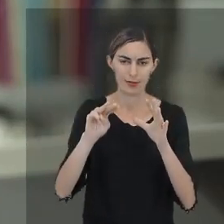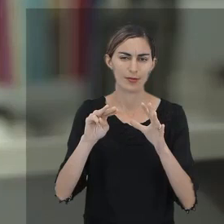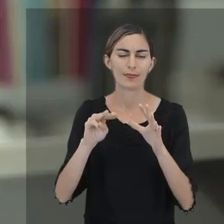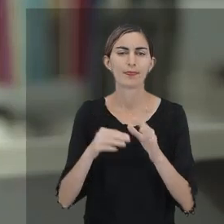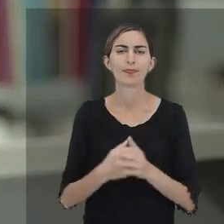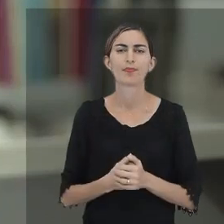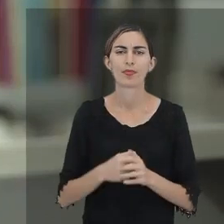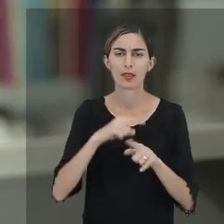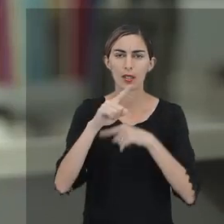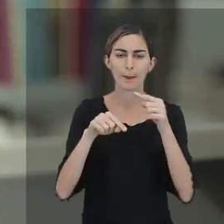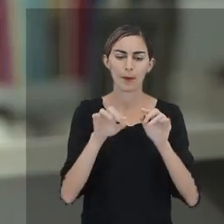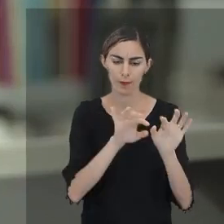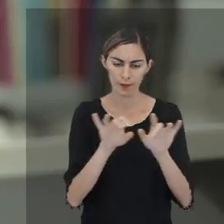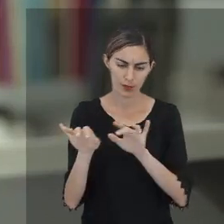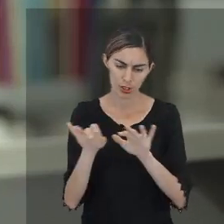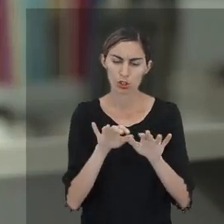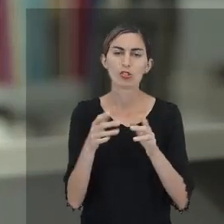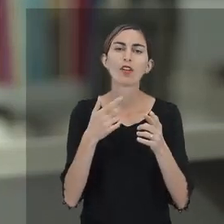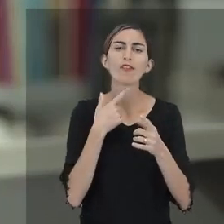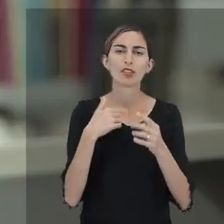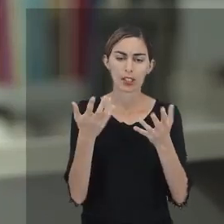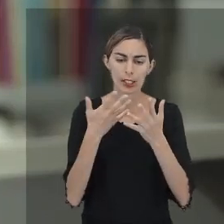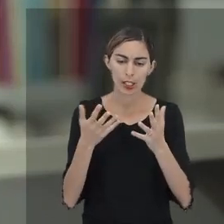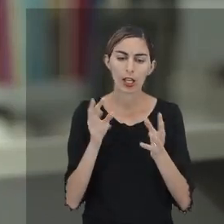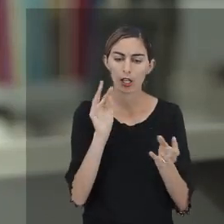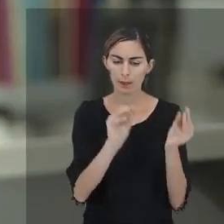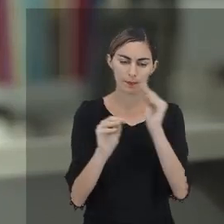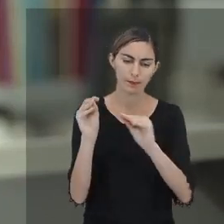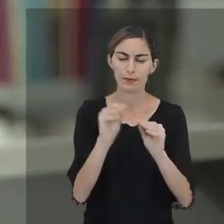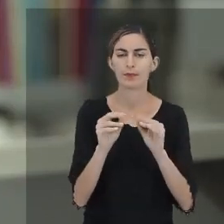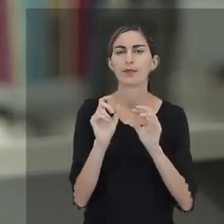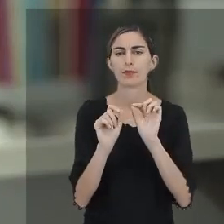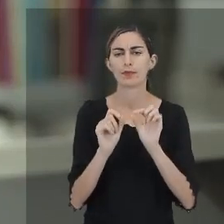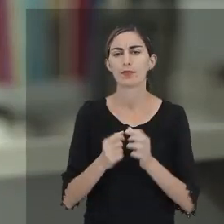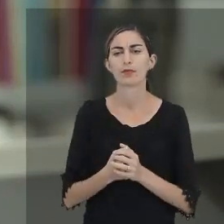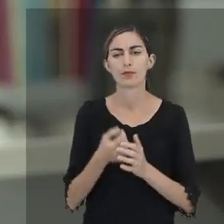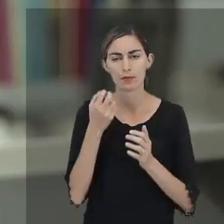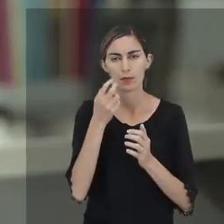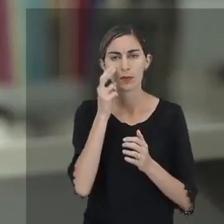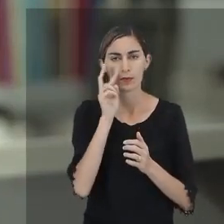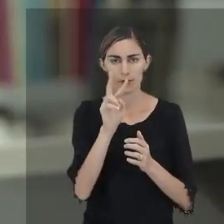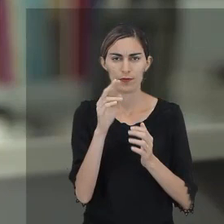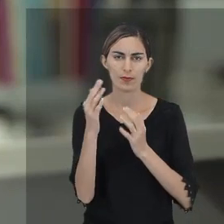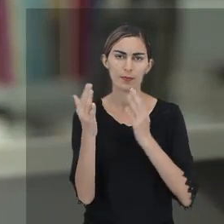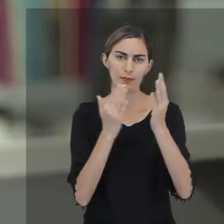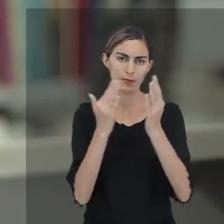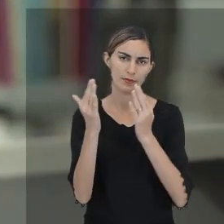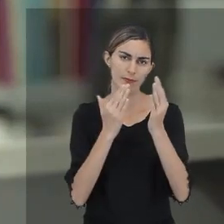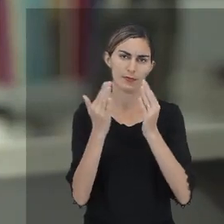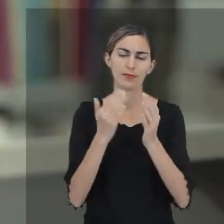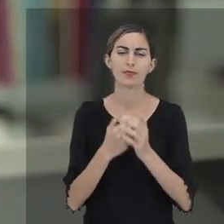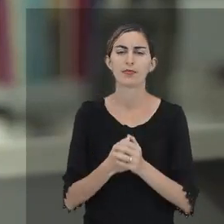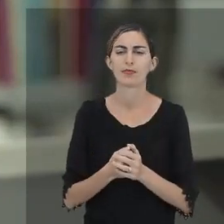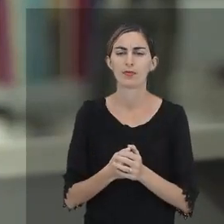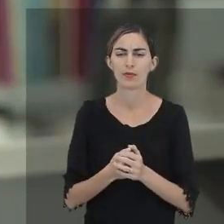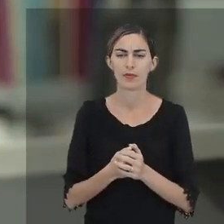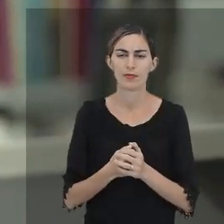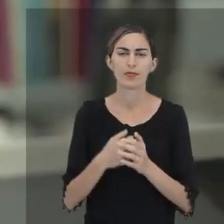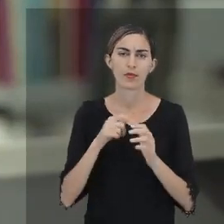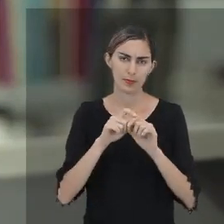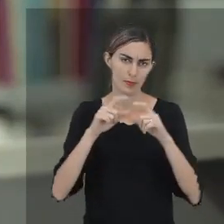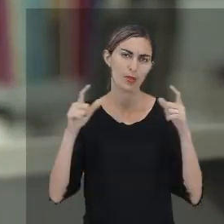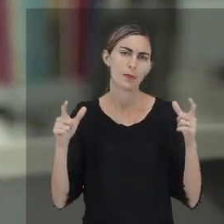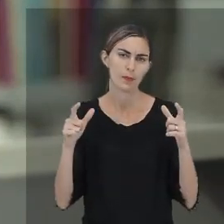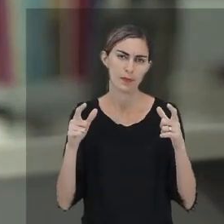de pitesti ele vai digitar o que ele quer naquele campo então aqui também a gente pode ver um exemplo geralmente 111 assim